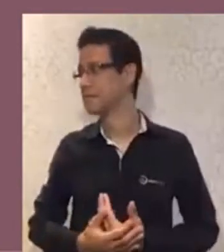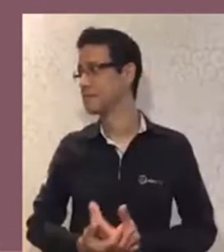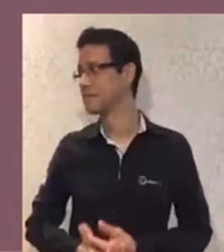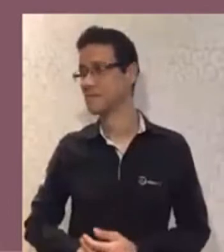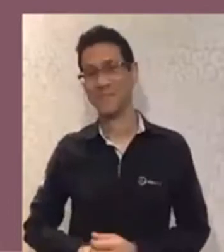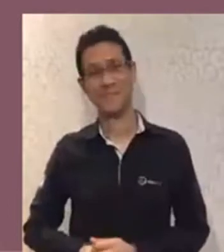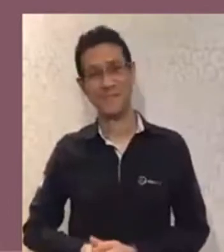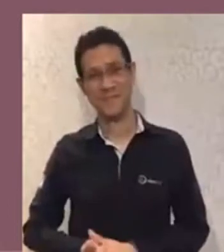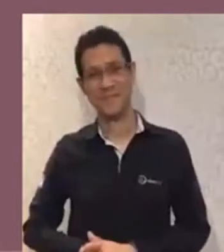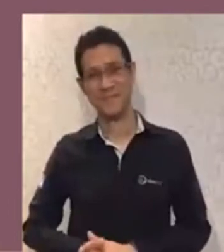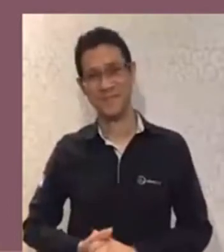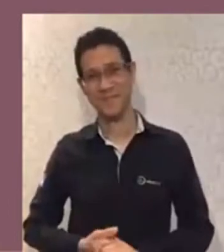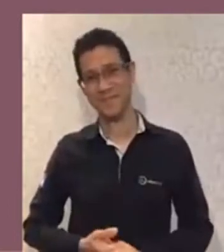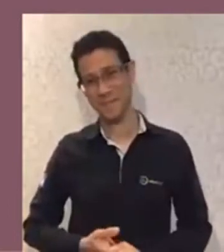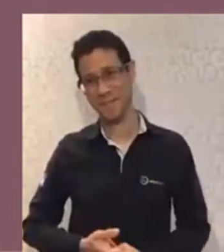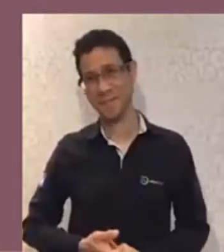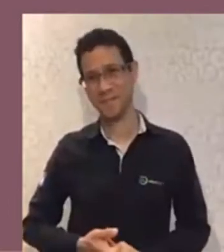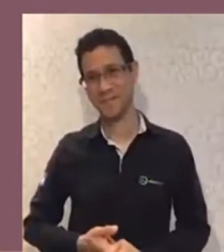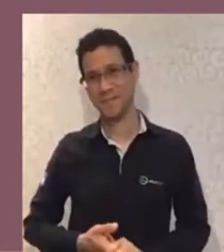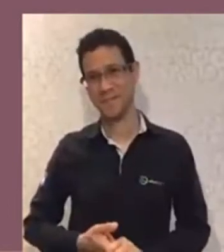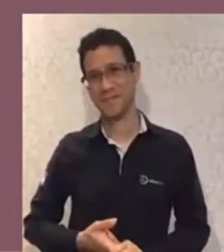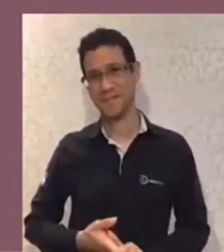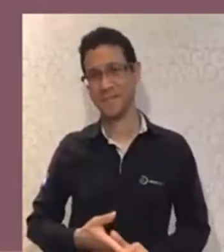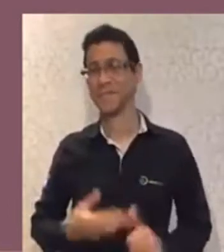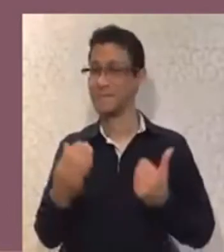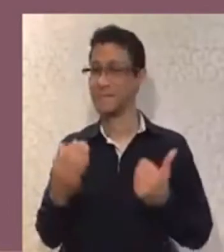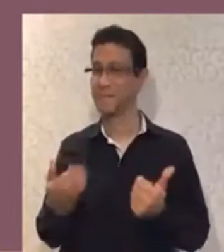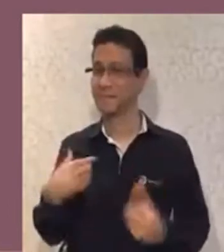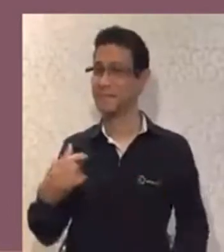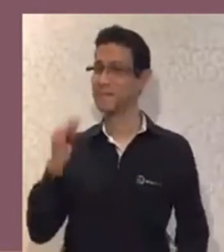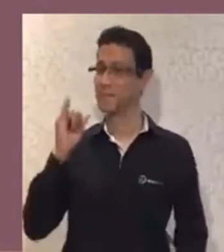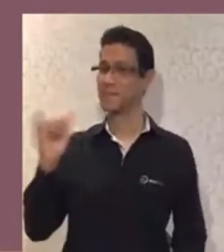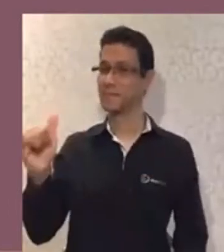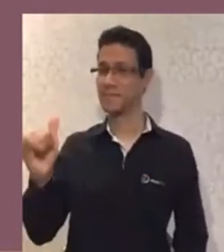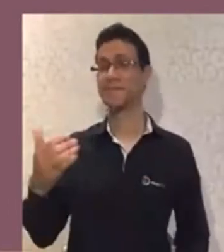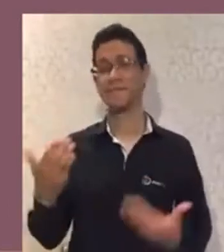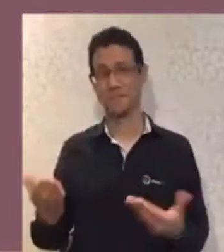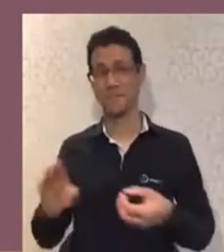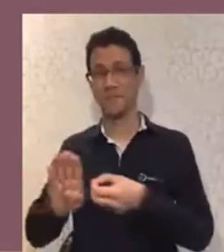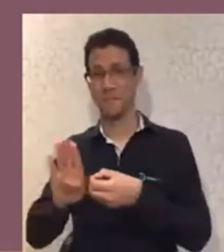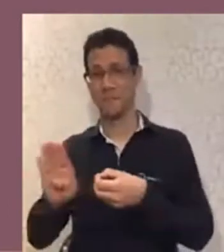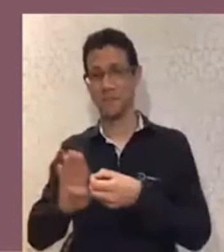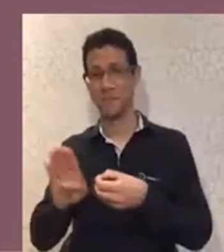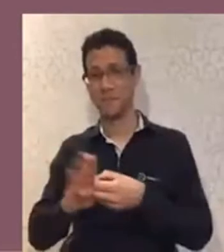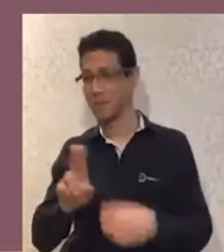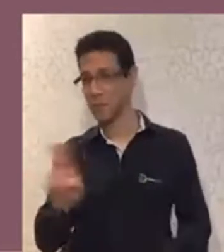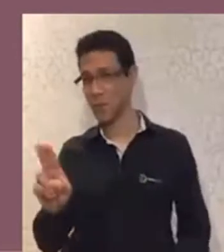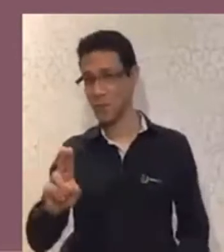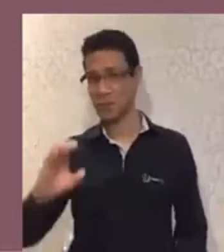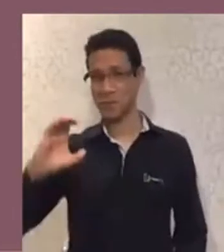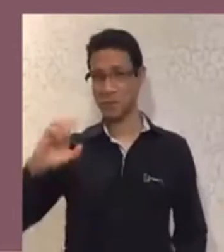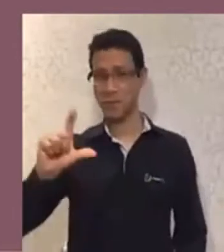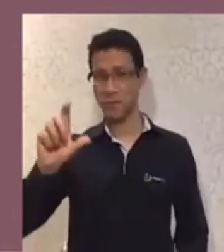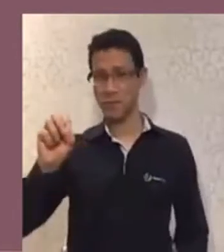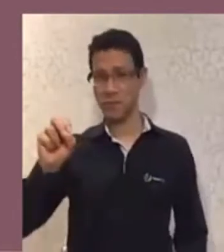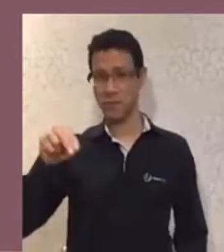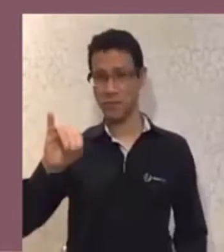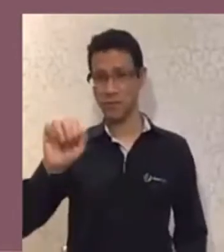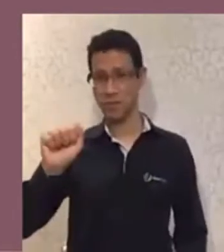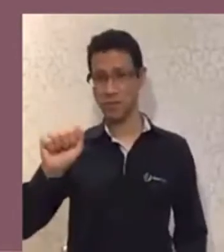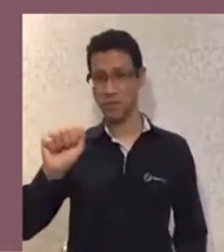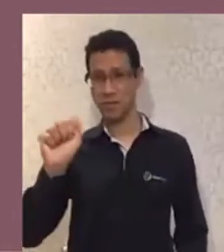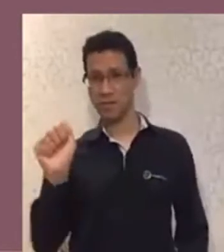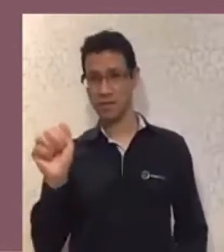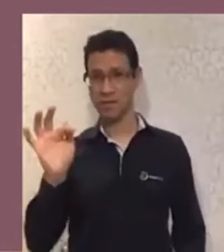e aí eu referi a ele, pois é, esse bairro aqui se chamava Colônia Africana, e ele me disse,